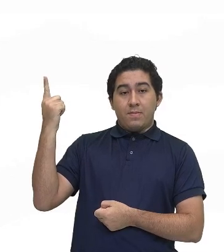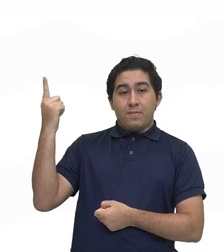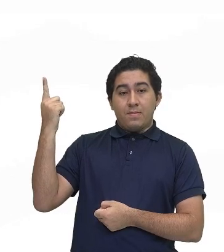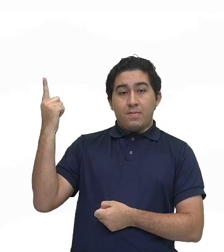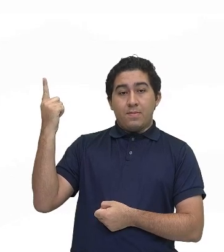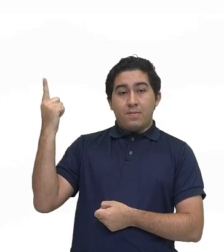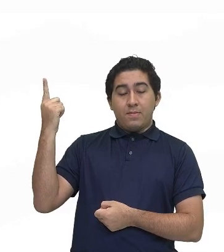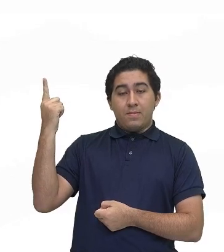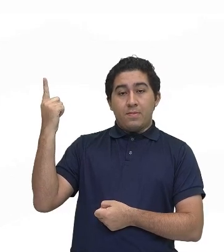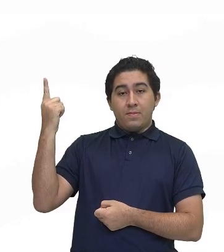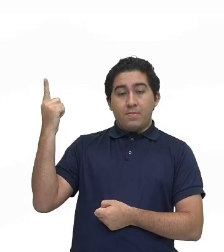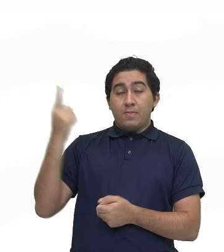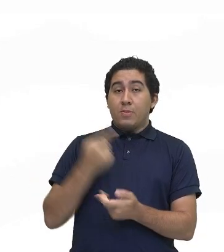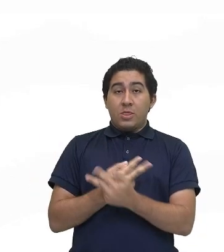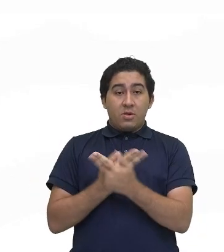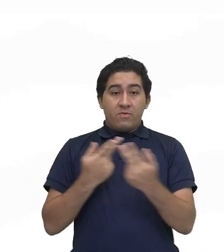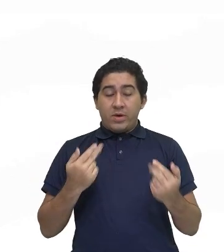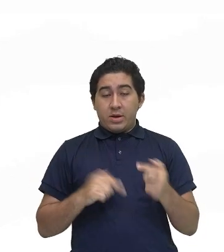espaciais,